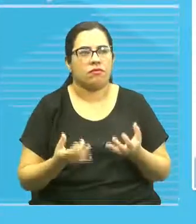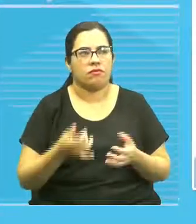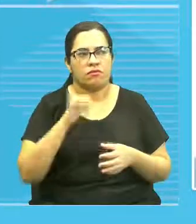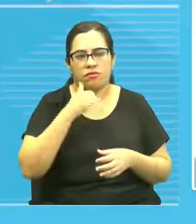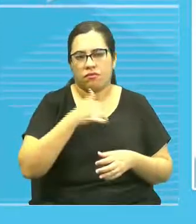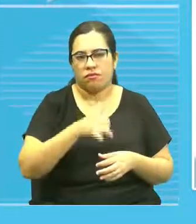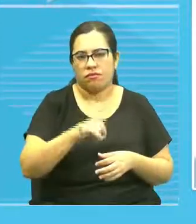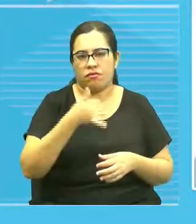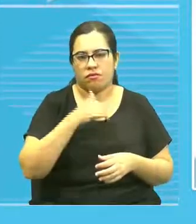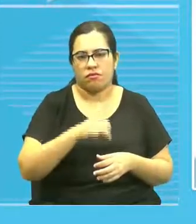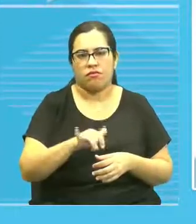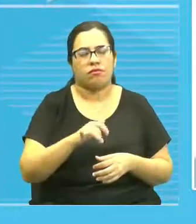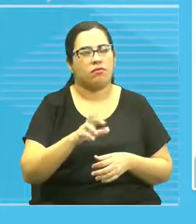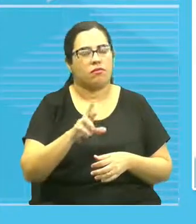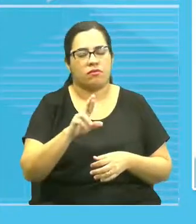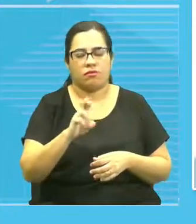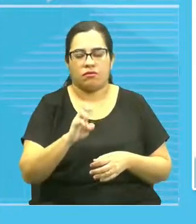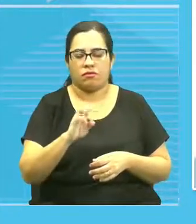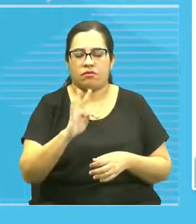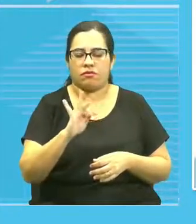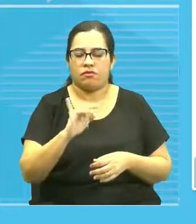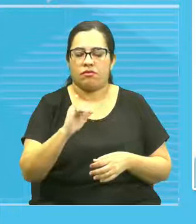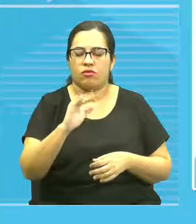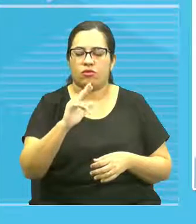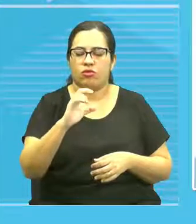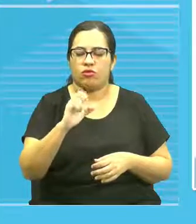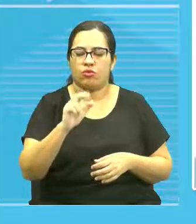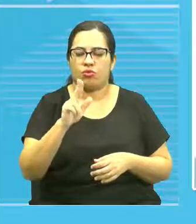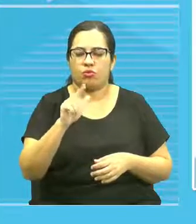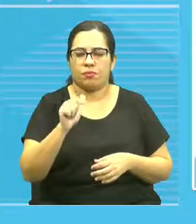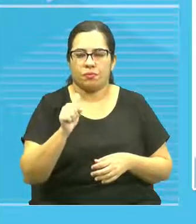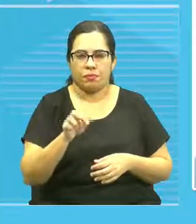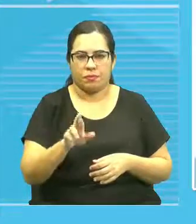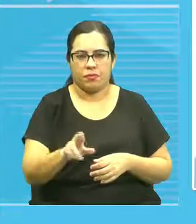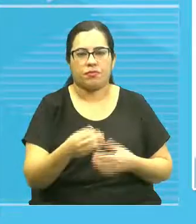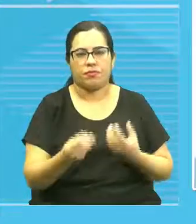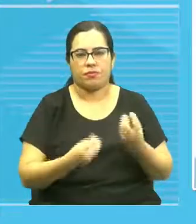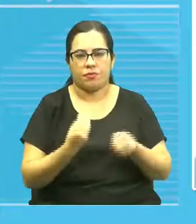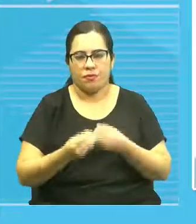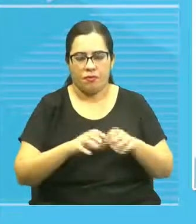energia reticular, tá? É a